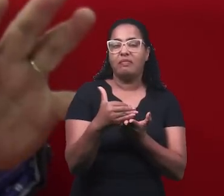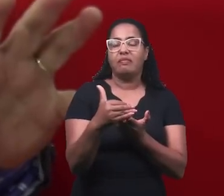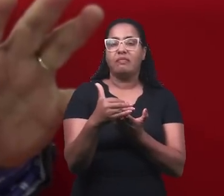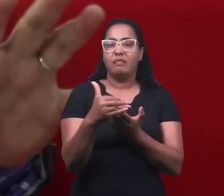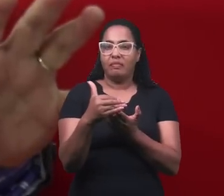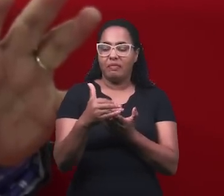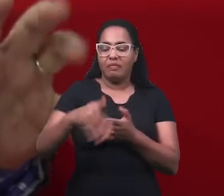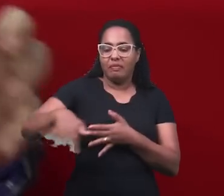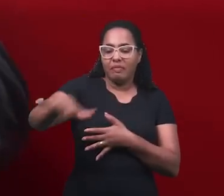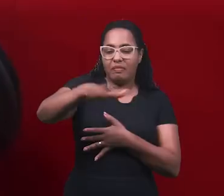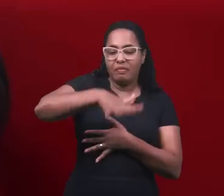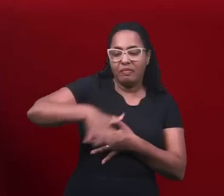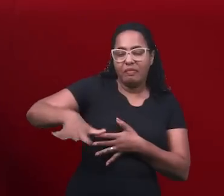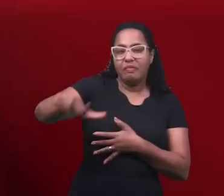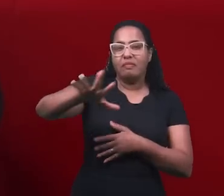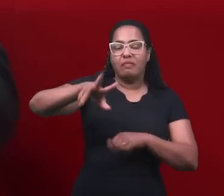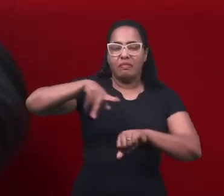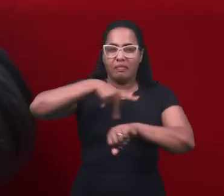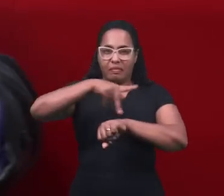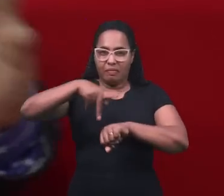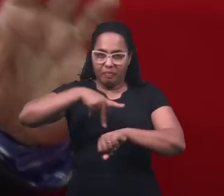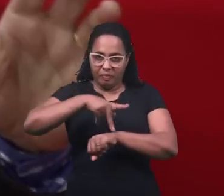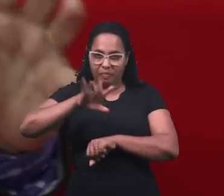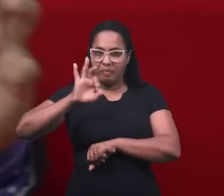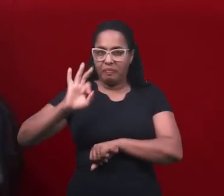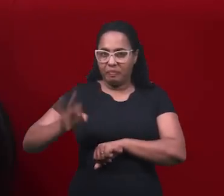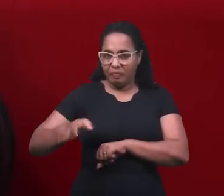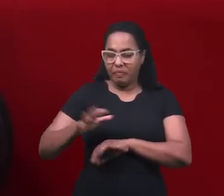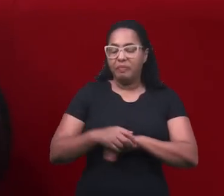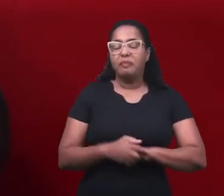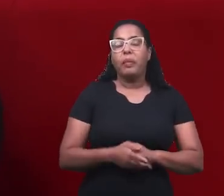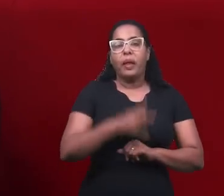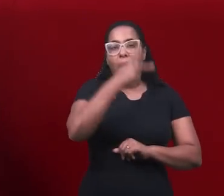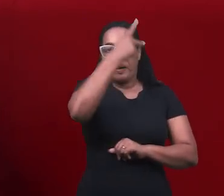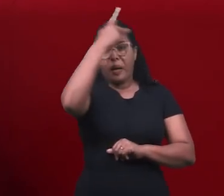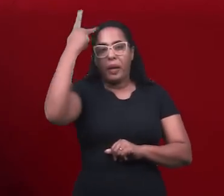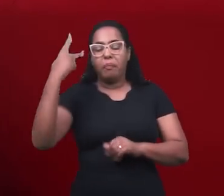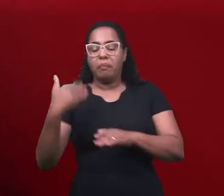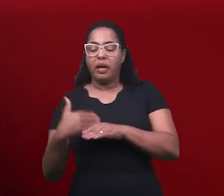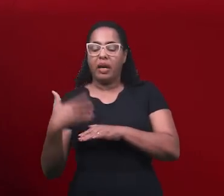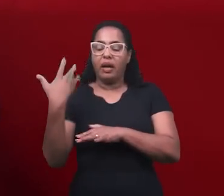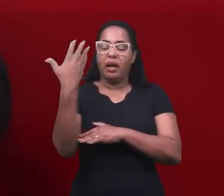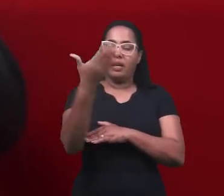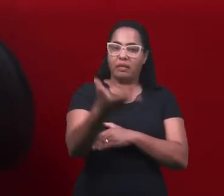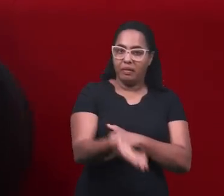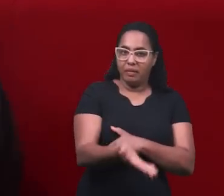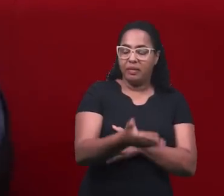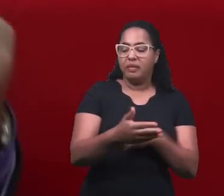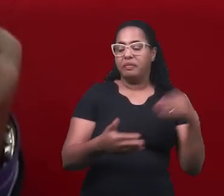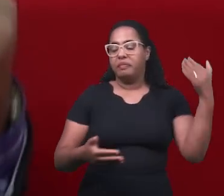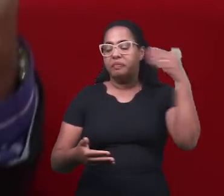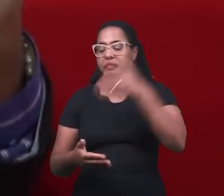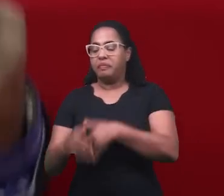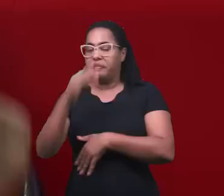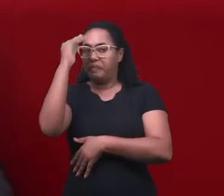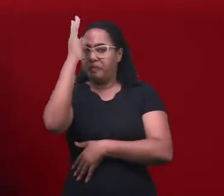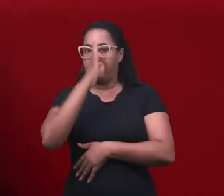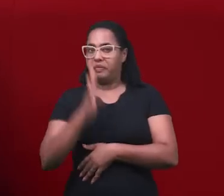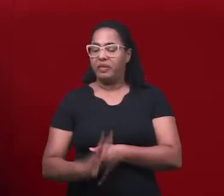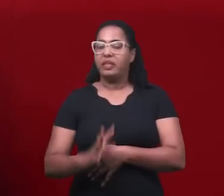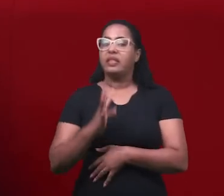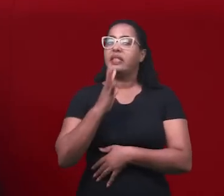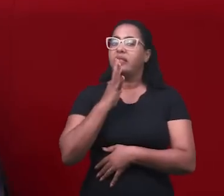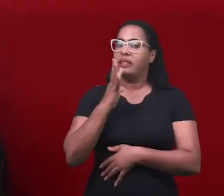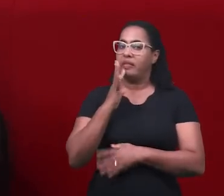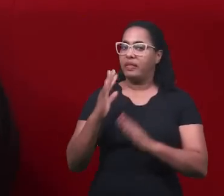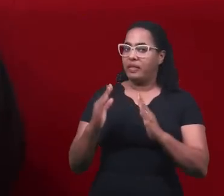numa determinada região, num país, enfim. Há pessoas de fora que vêm ao Brasil, conhecem